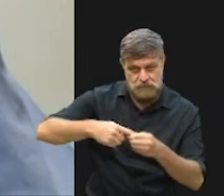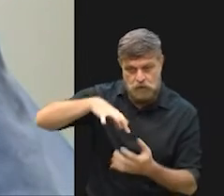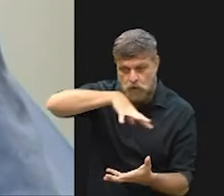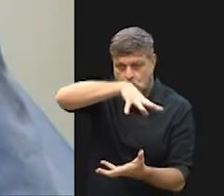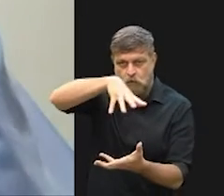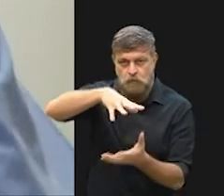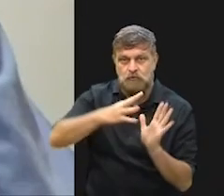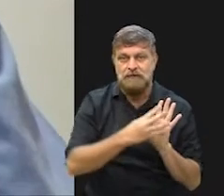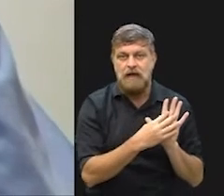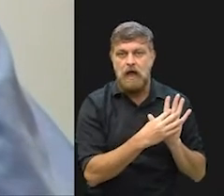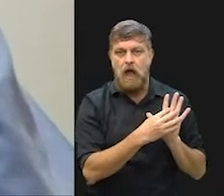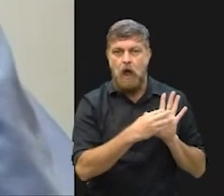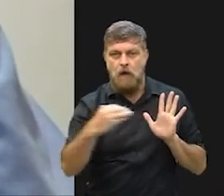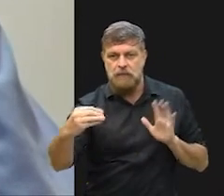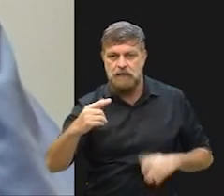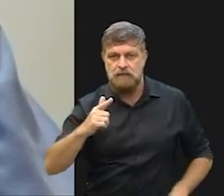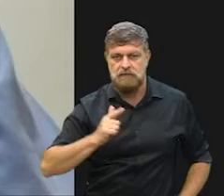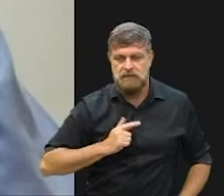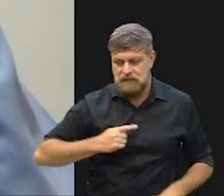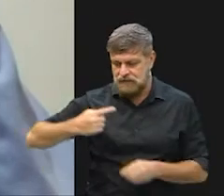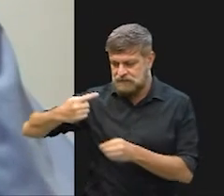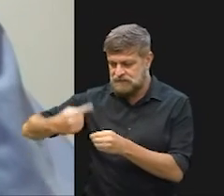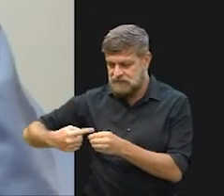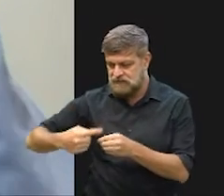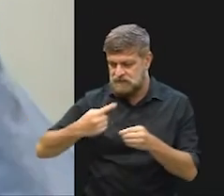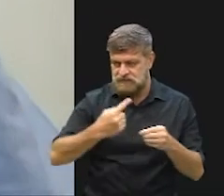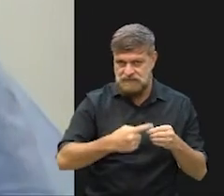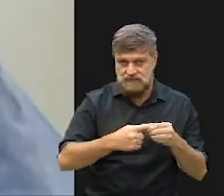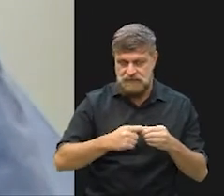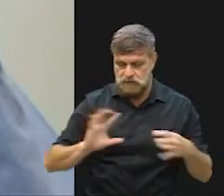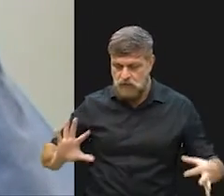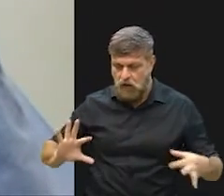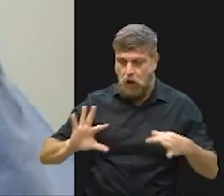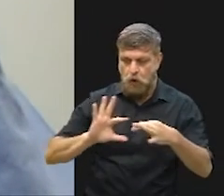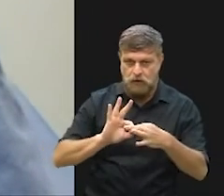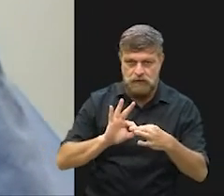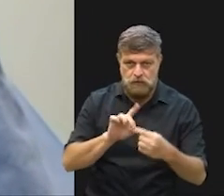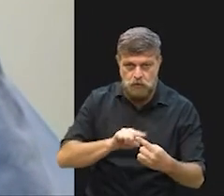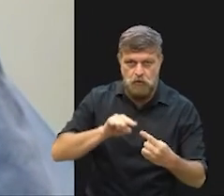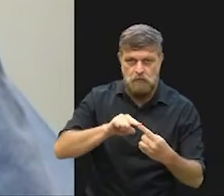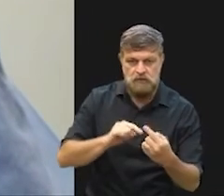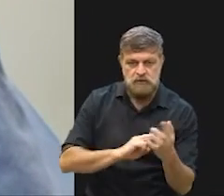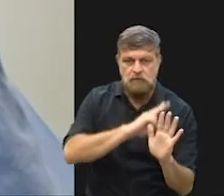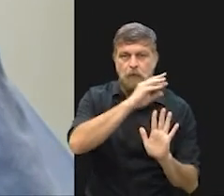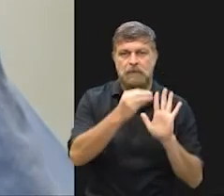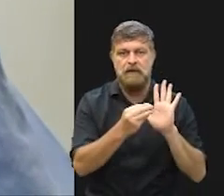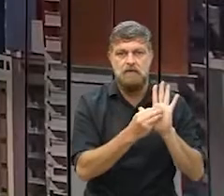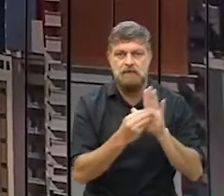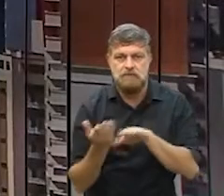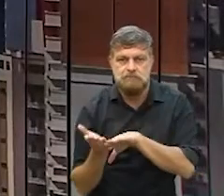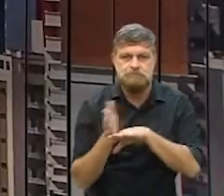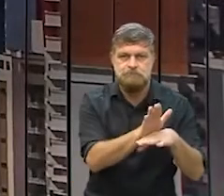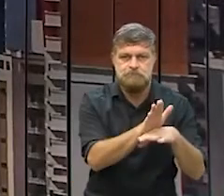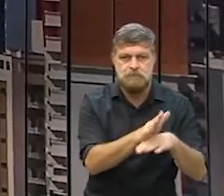mundo de união de municípios em prol do meio ambiente. E